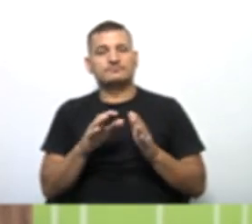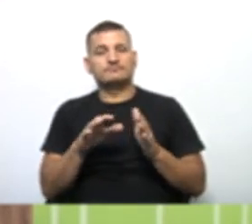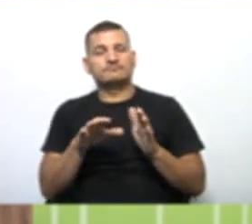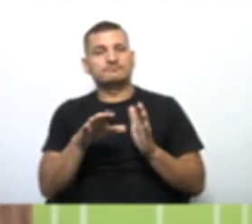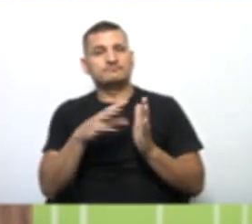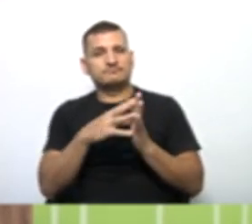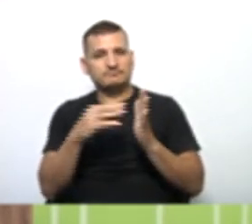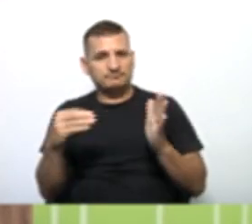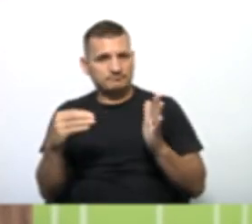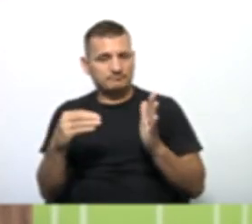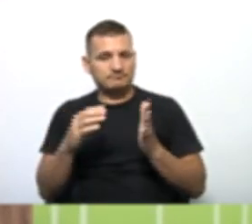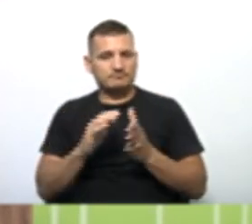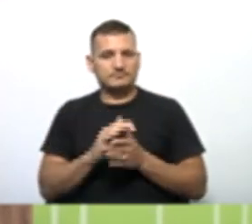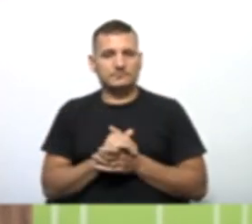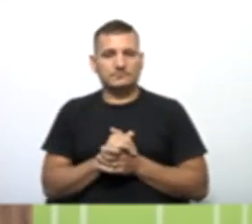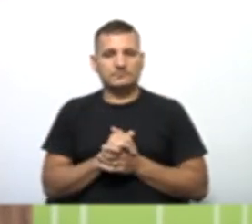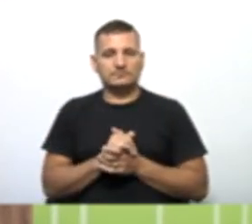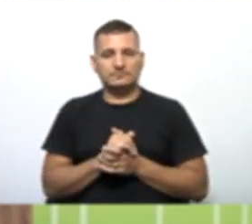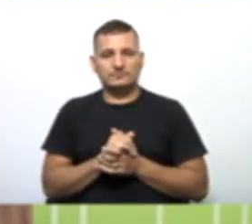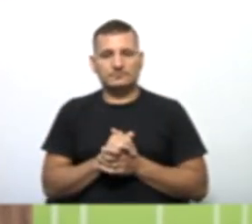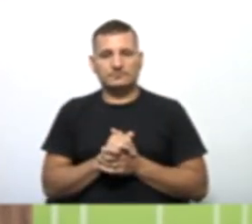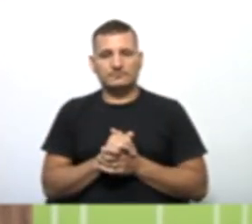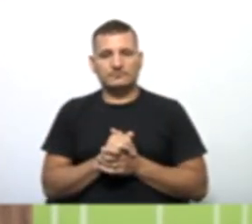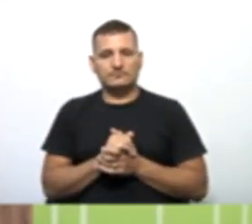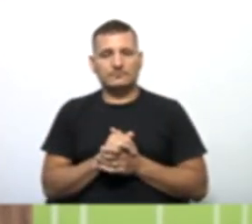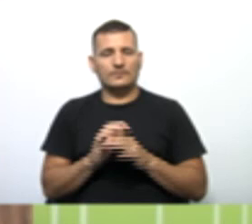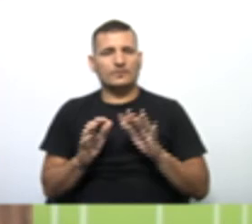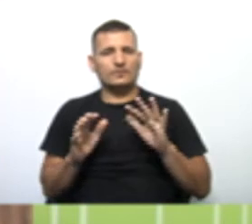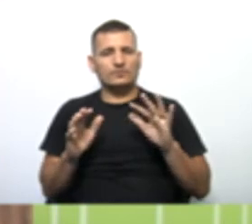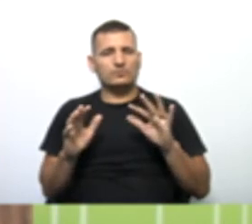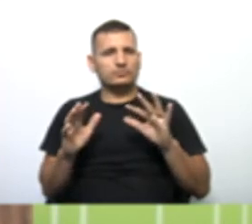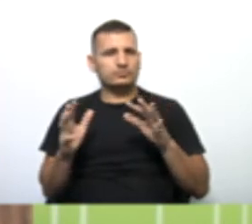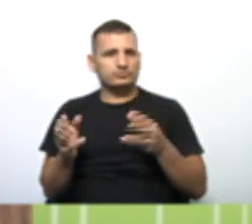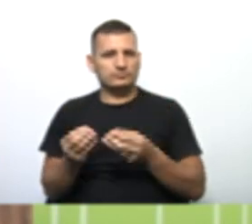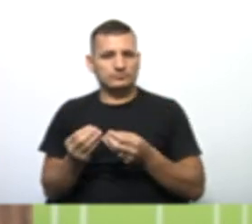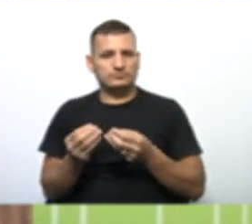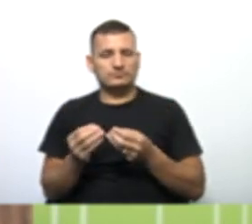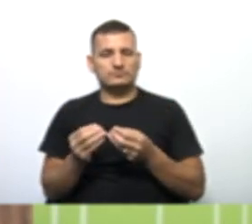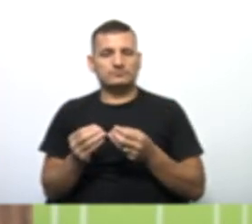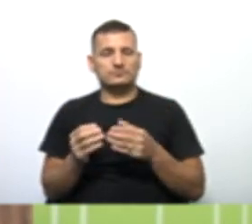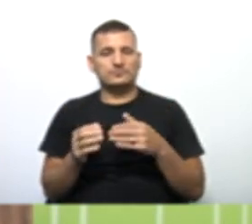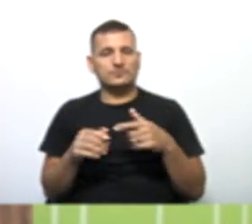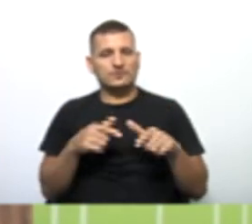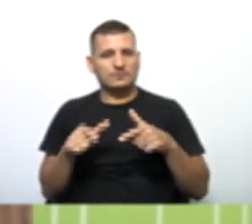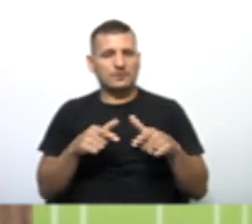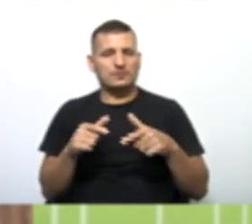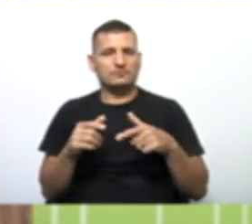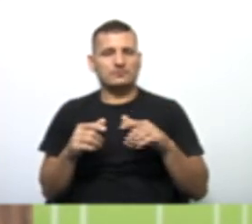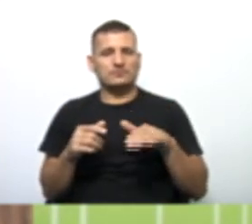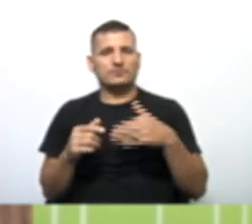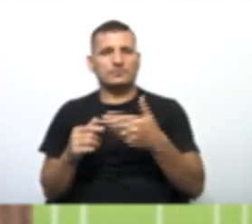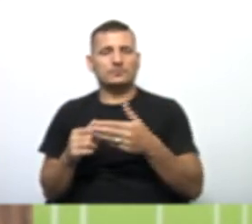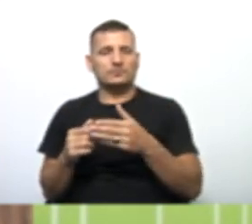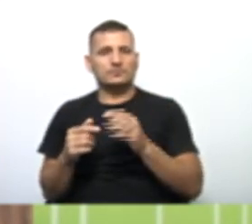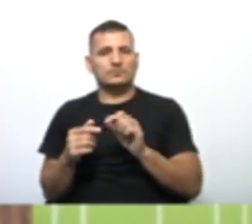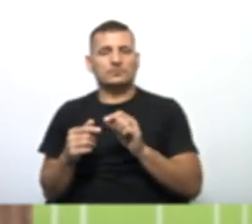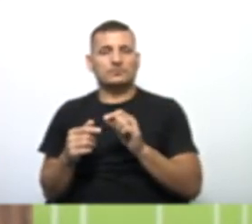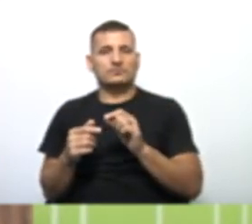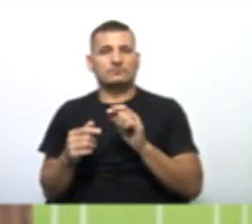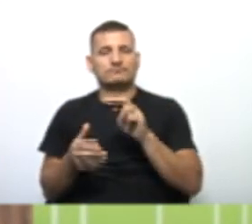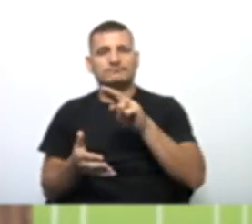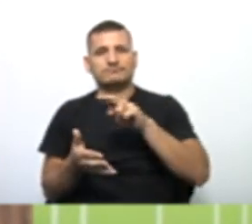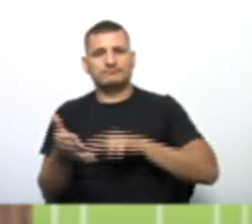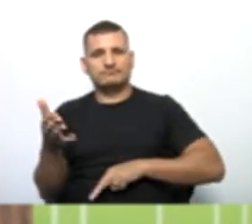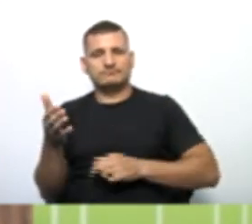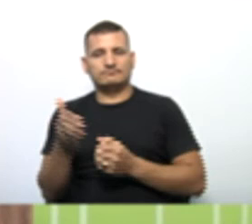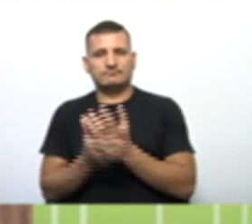e tudo isso vai ter que gerar, né, quando executado esses trabalhos, vai ter que gerar como retorno um relatório, que